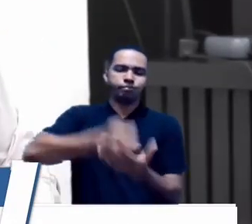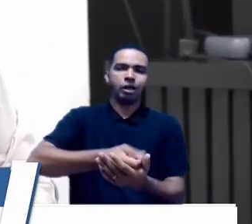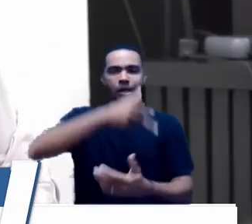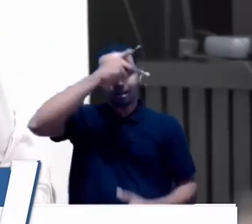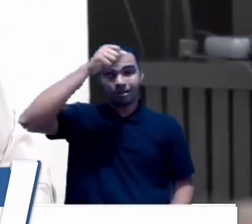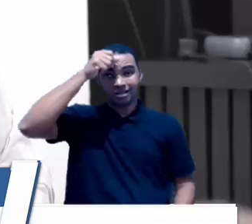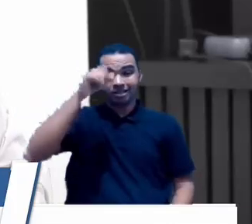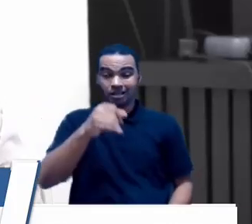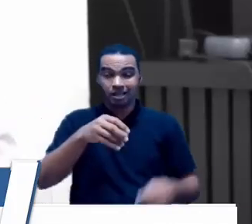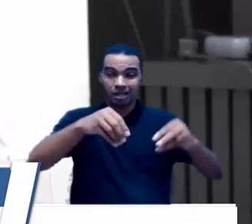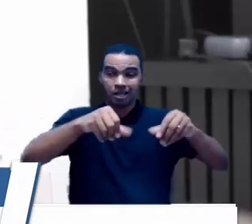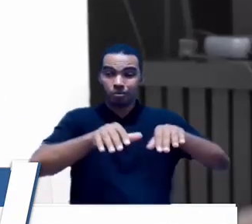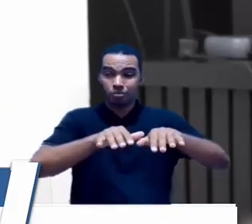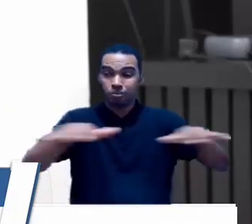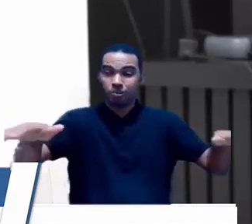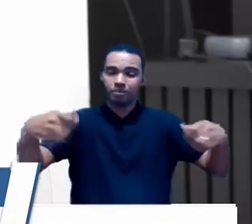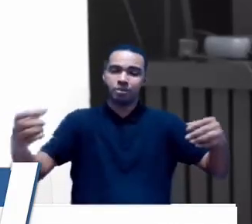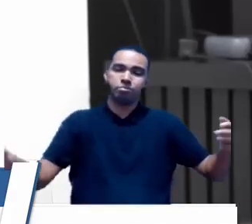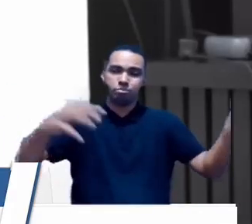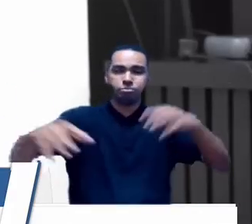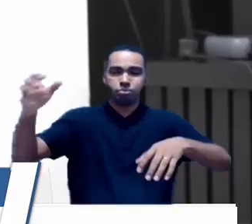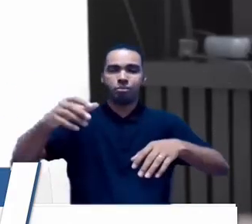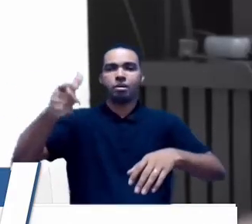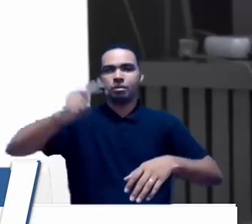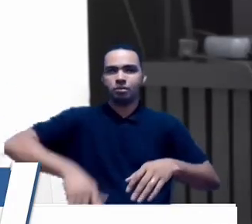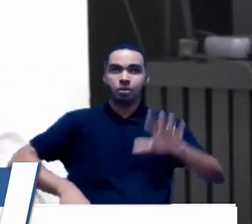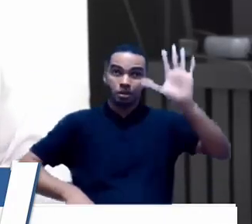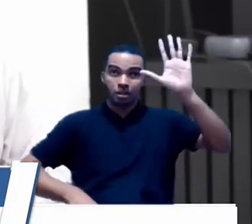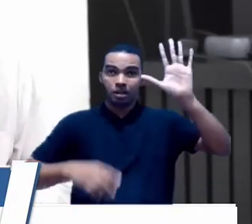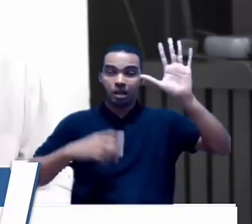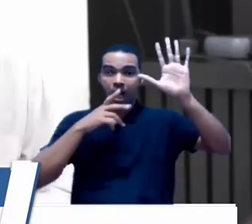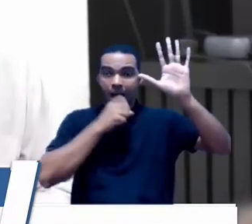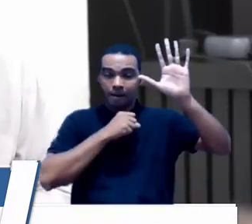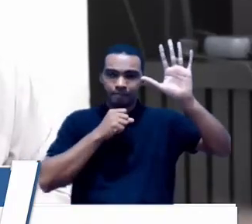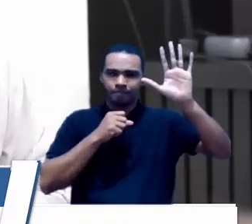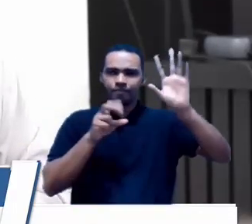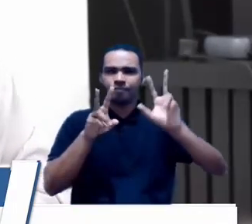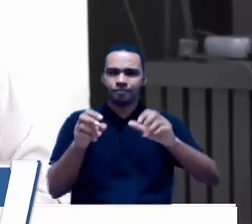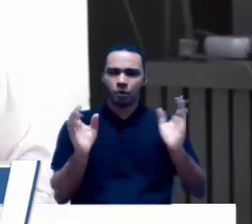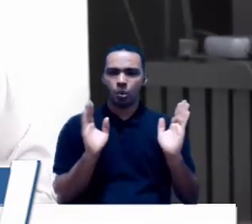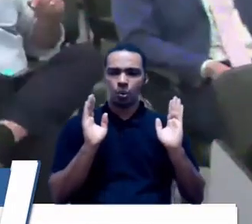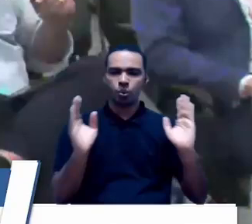colocar mais. Pois assim, rapidinho, a questão da mureta é a seguinte, a mureta ali resolvia o